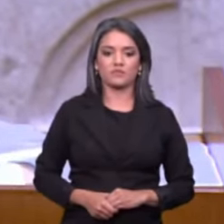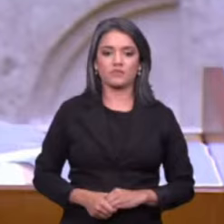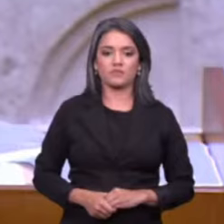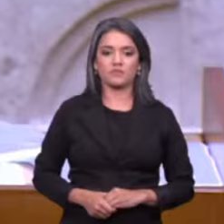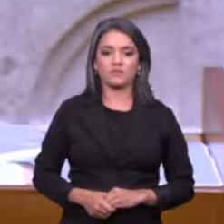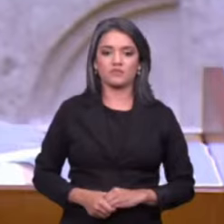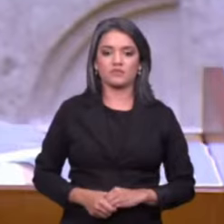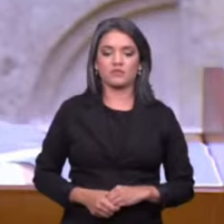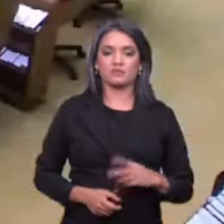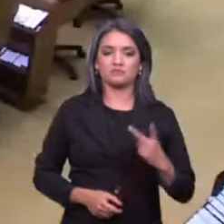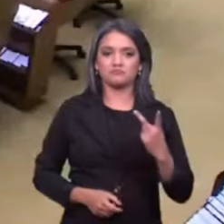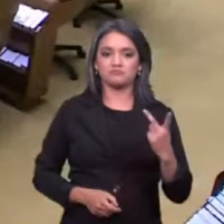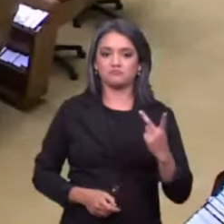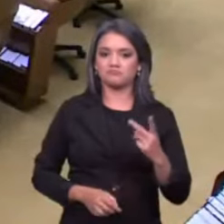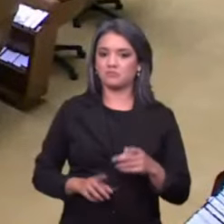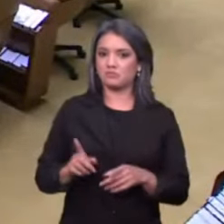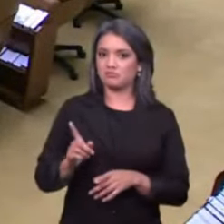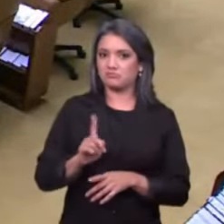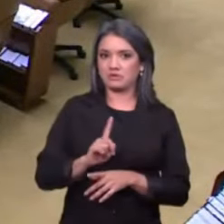julgaram improcedente